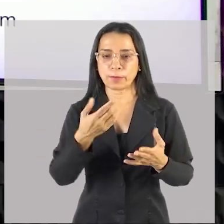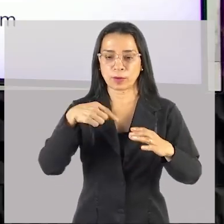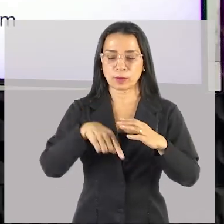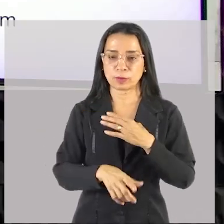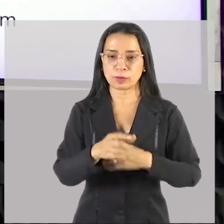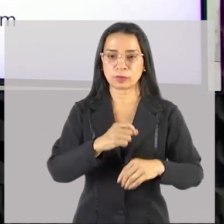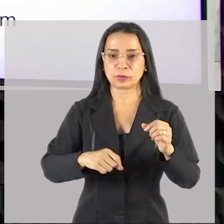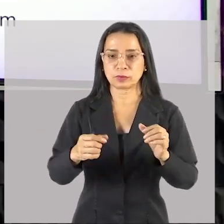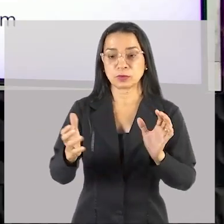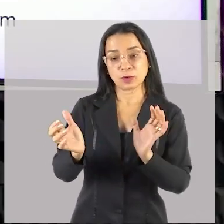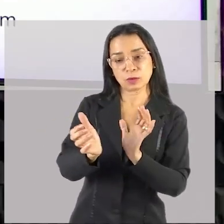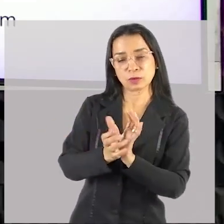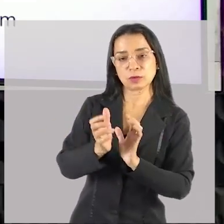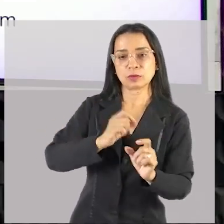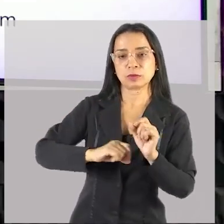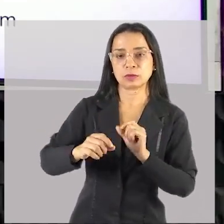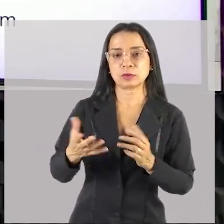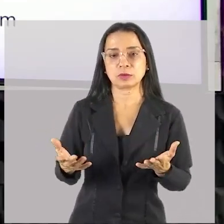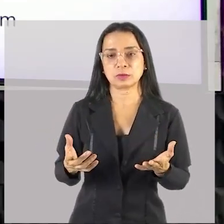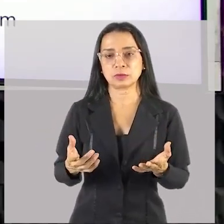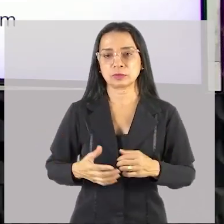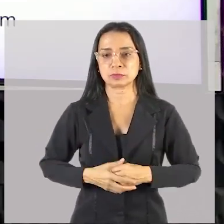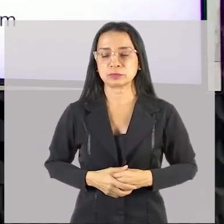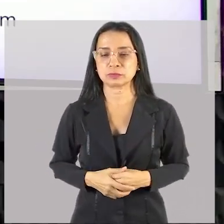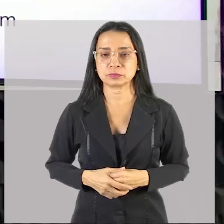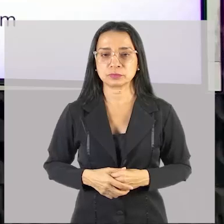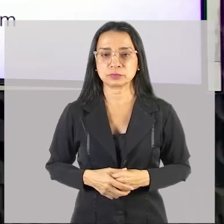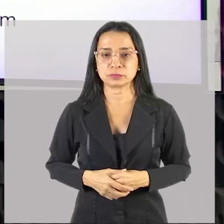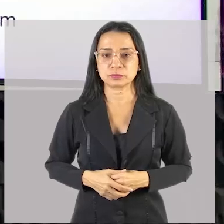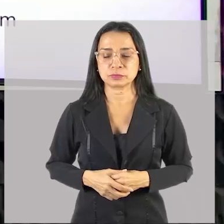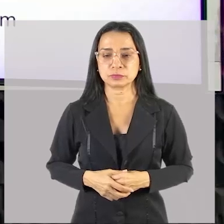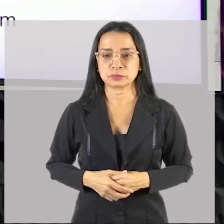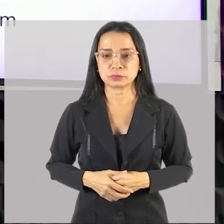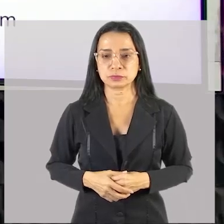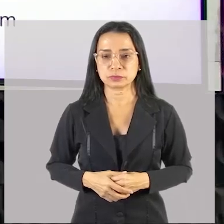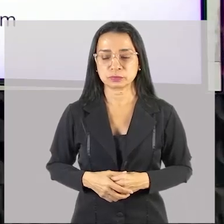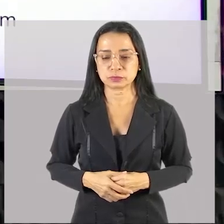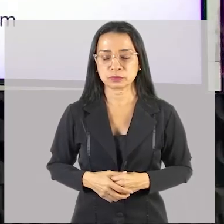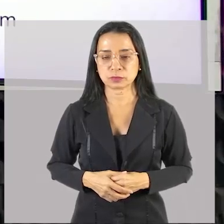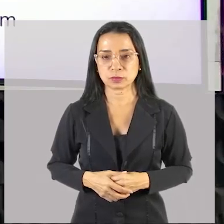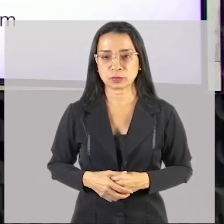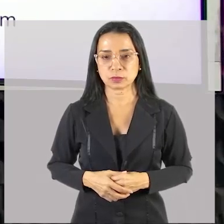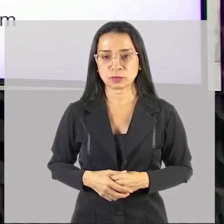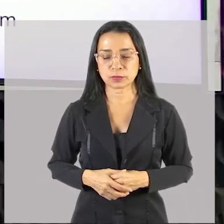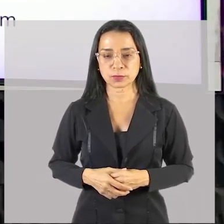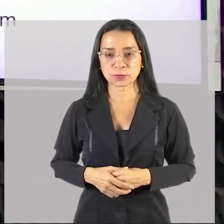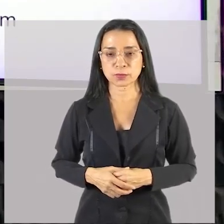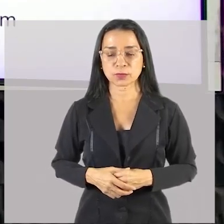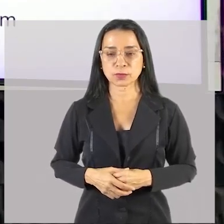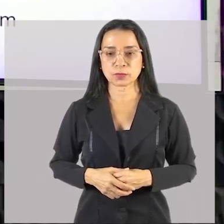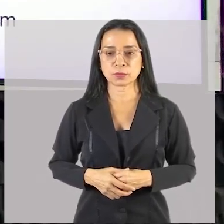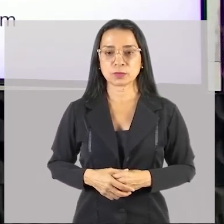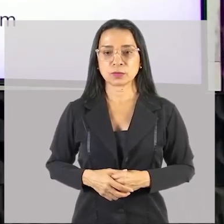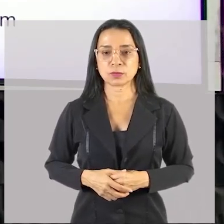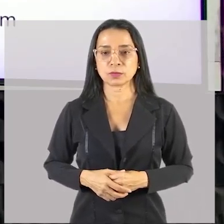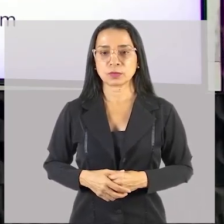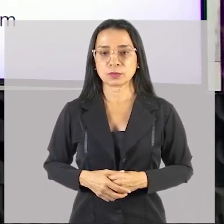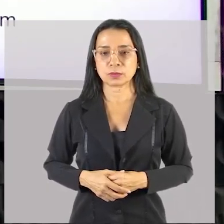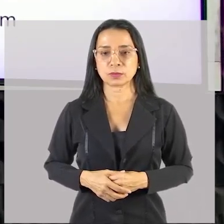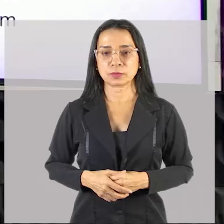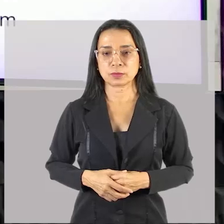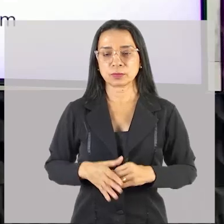à eudaimonia, né? Essa questão, essa alternativa é o que mais, até agora, né? Porque a primeira está mais